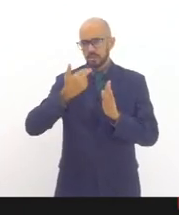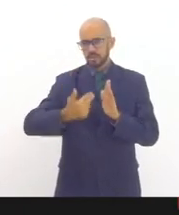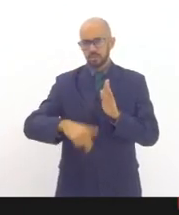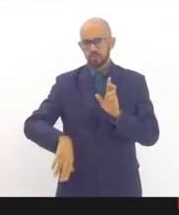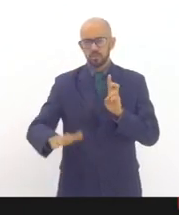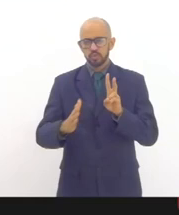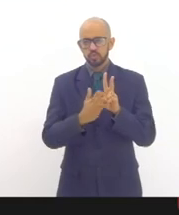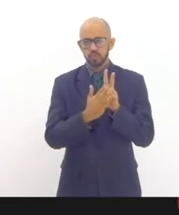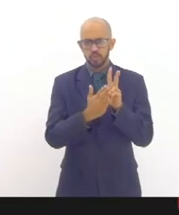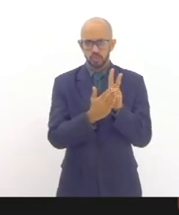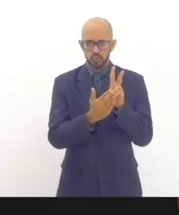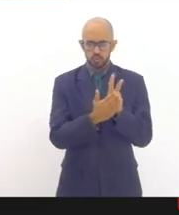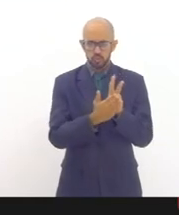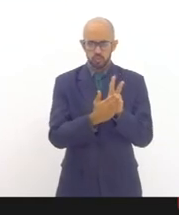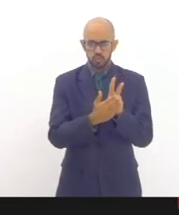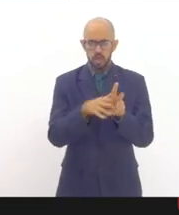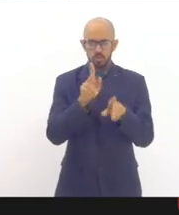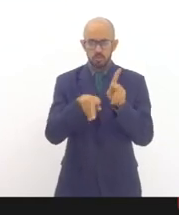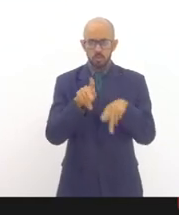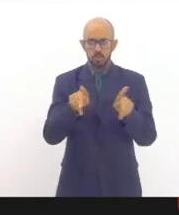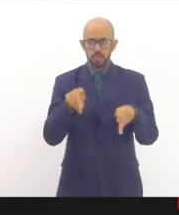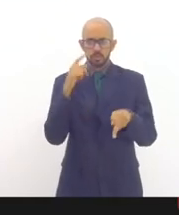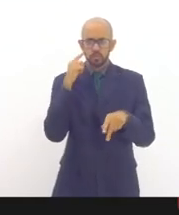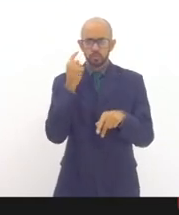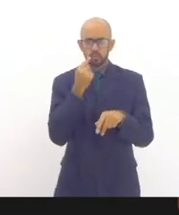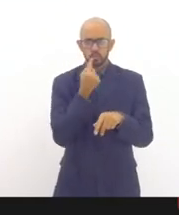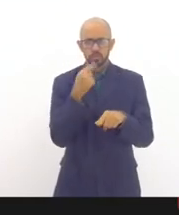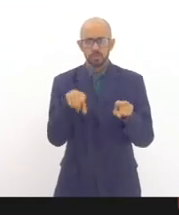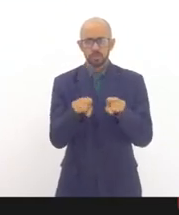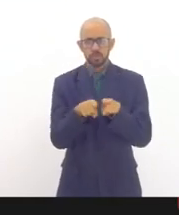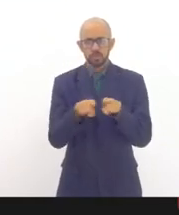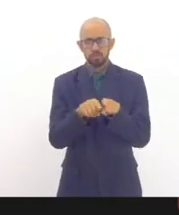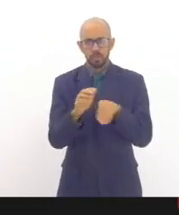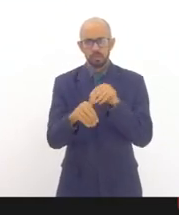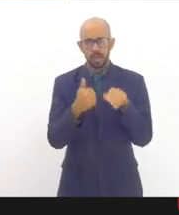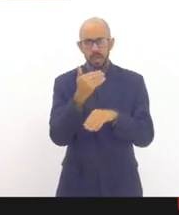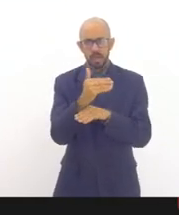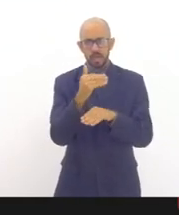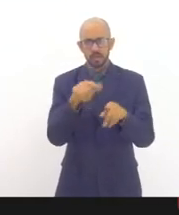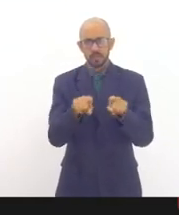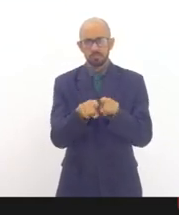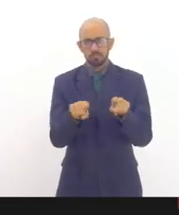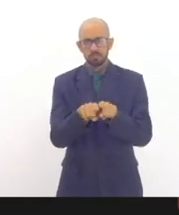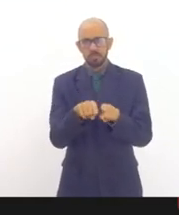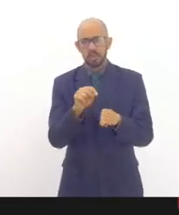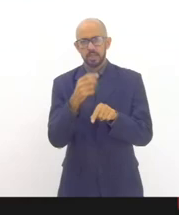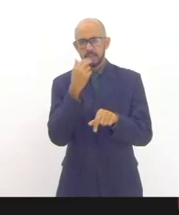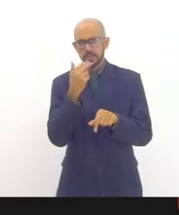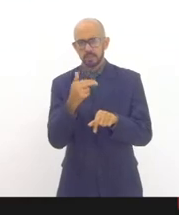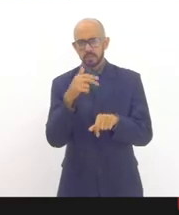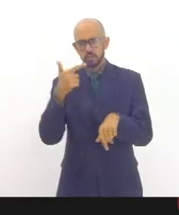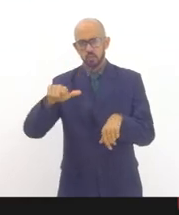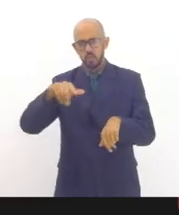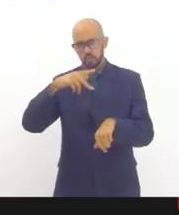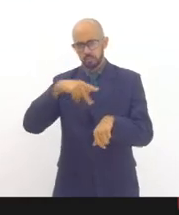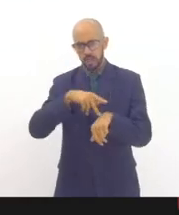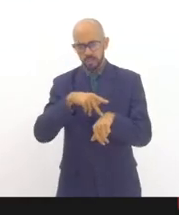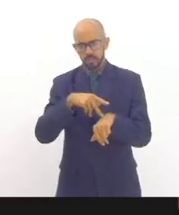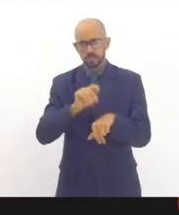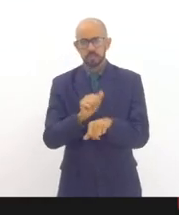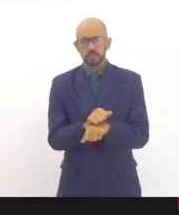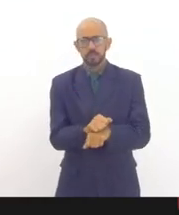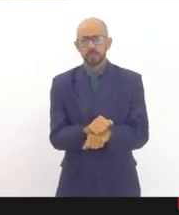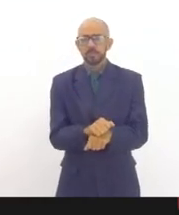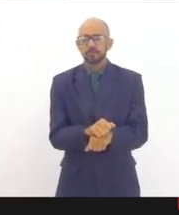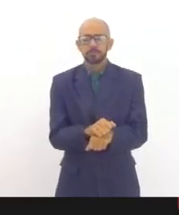indígenas, às populações surdas e, para além disso, a questão das línguas estrangeiras, né? No que